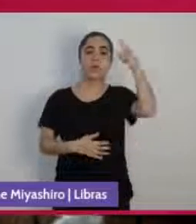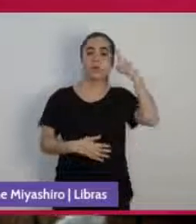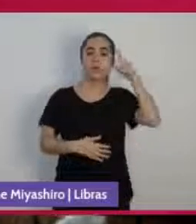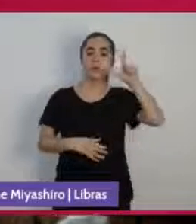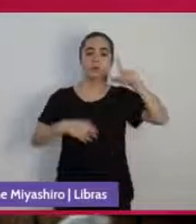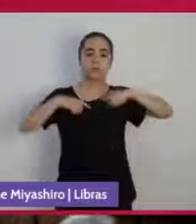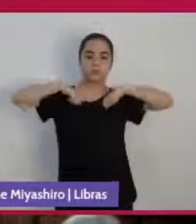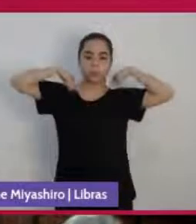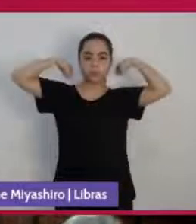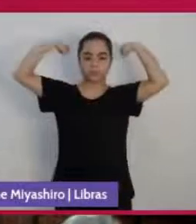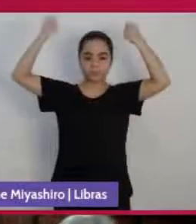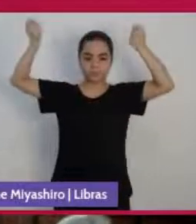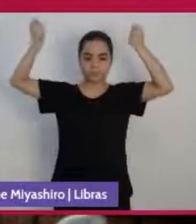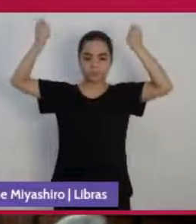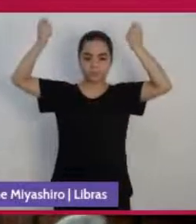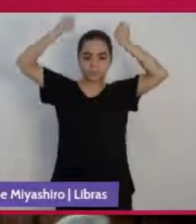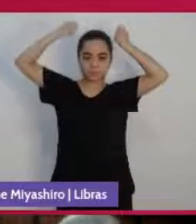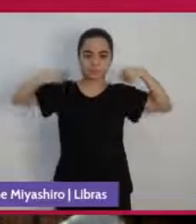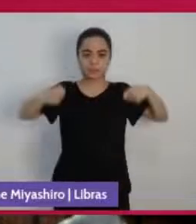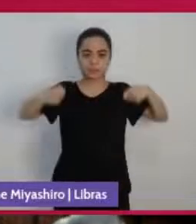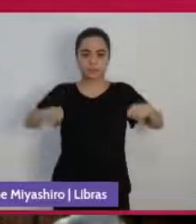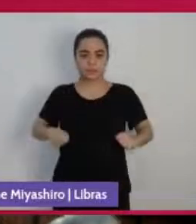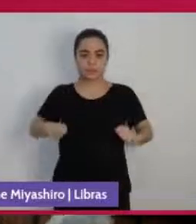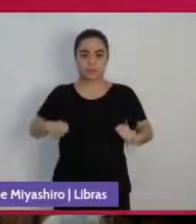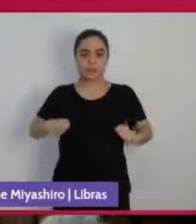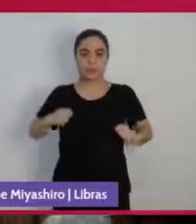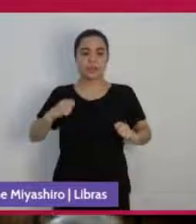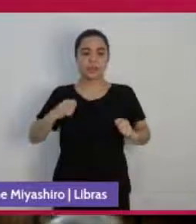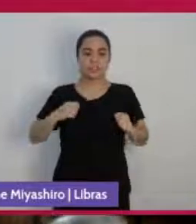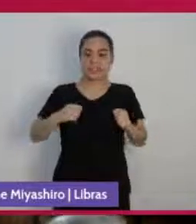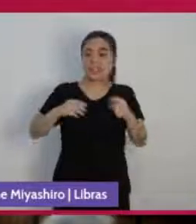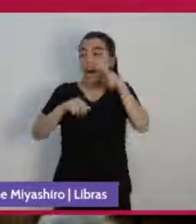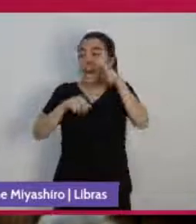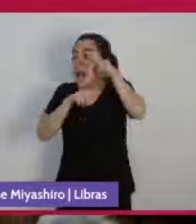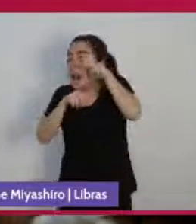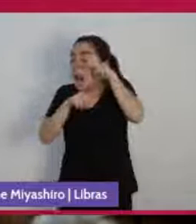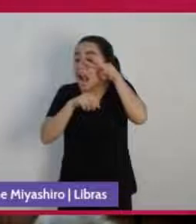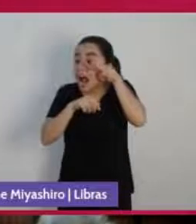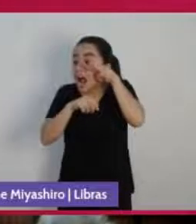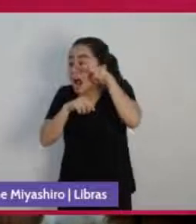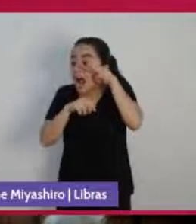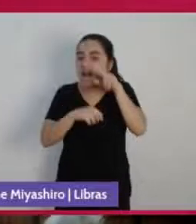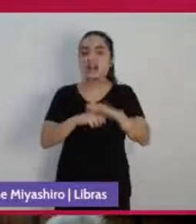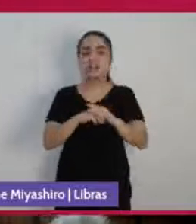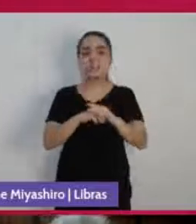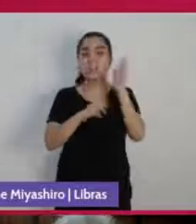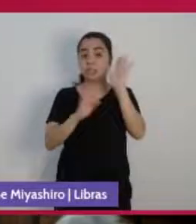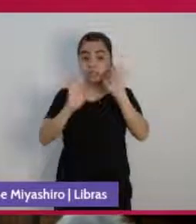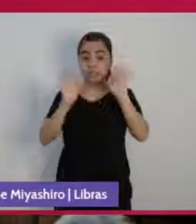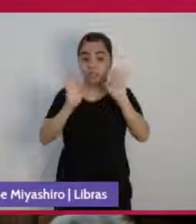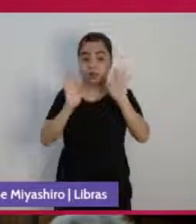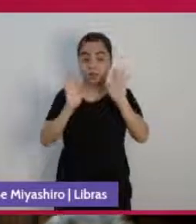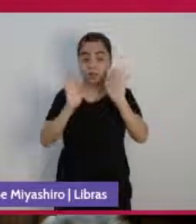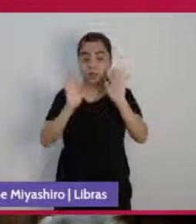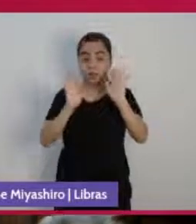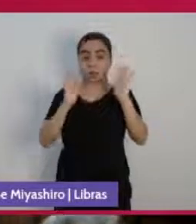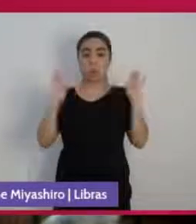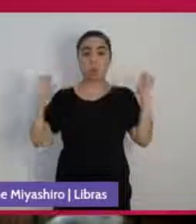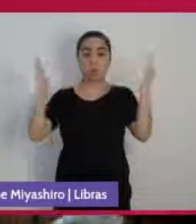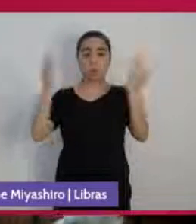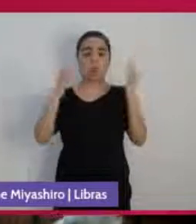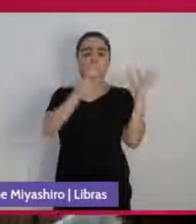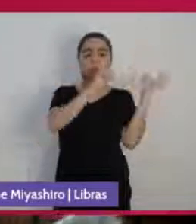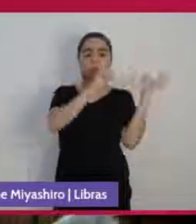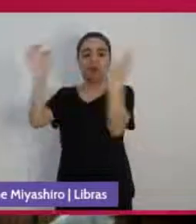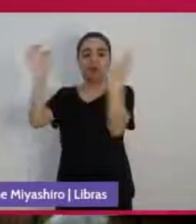roupa, sem que ela se sinta invadida, porta abrindo, fechando. Então, às vezes até uma cortininha